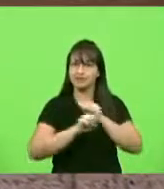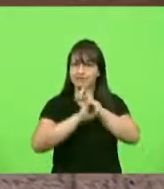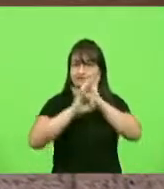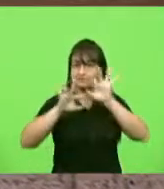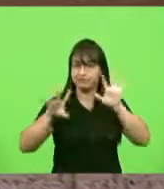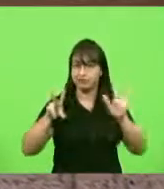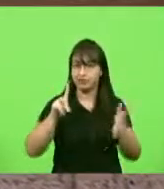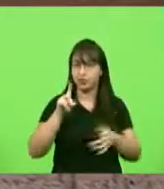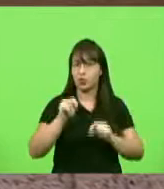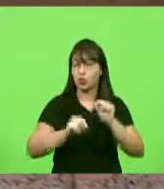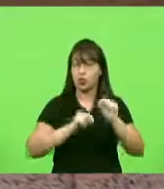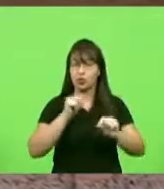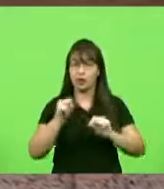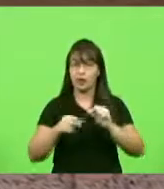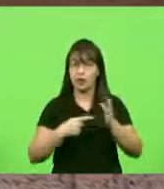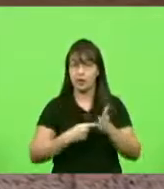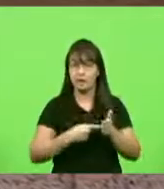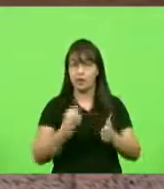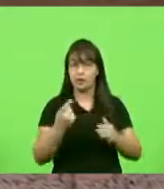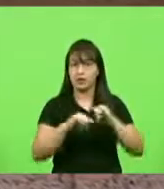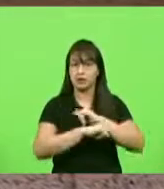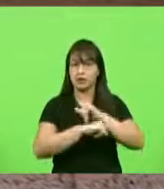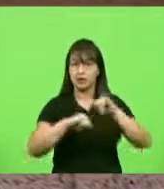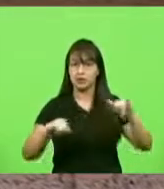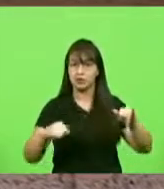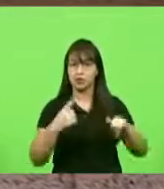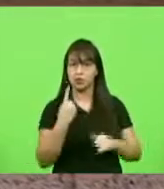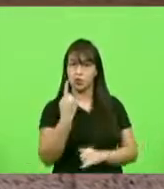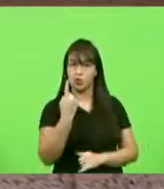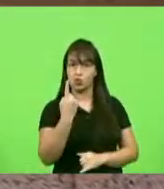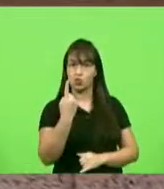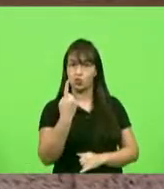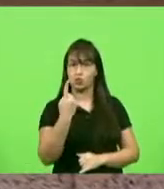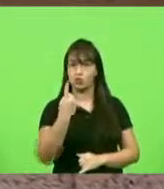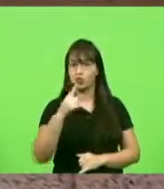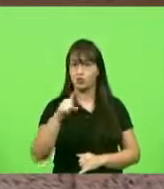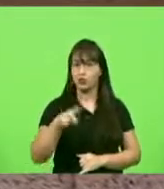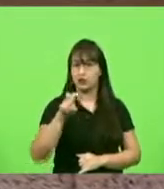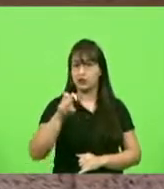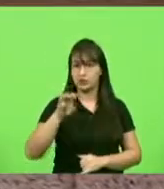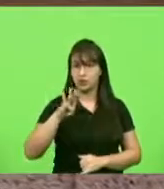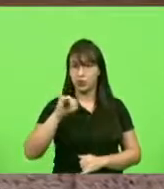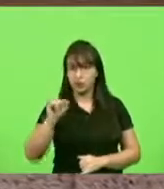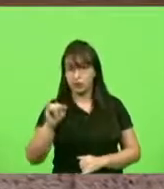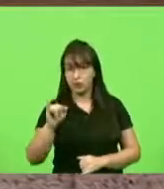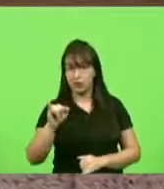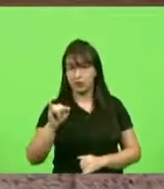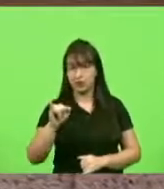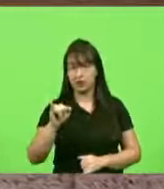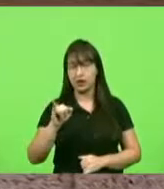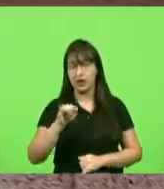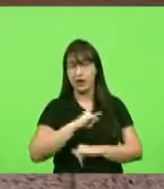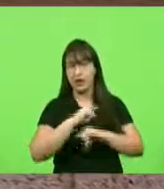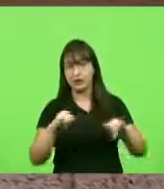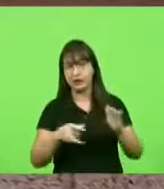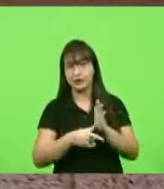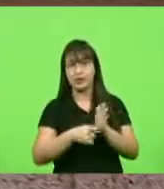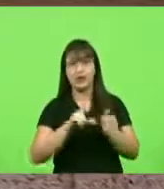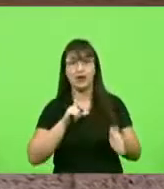o anúncio do 1,5 bilhão para os nossos empreendedores veio um dia antes, ou no próprio dia do